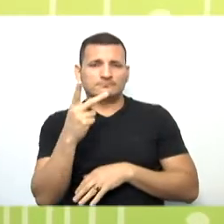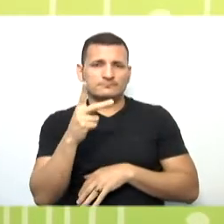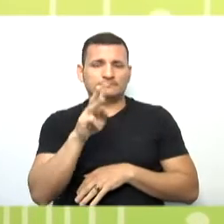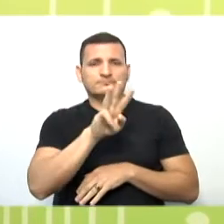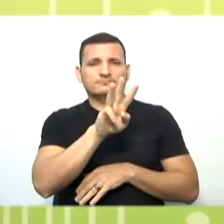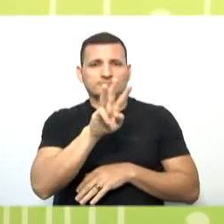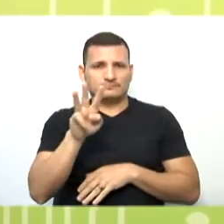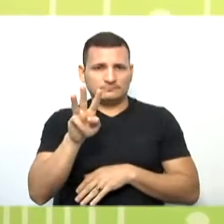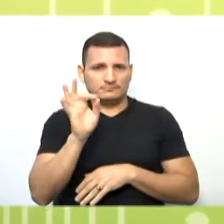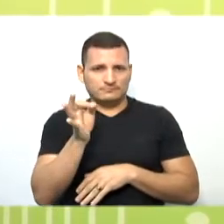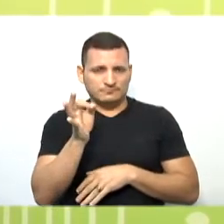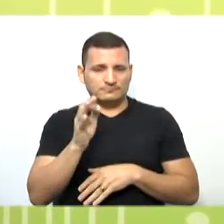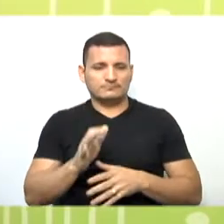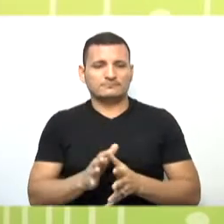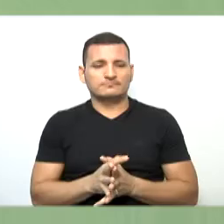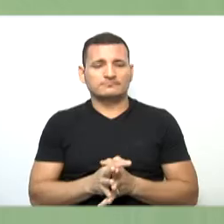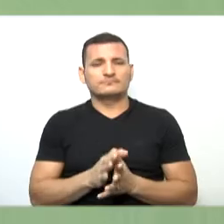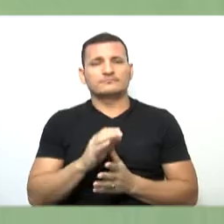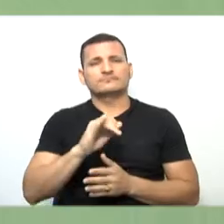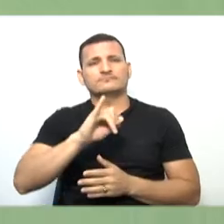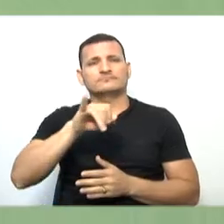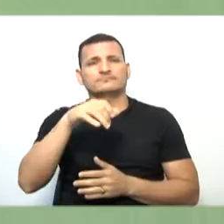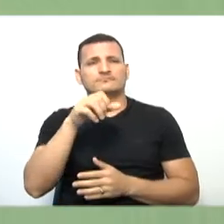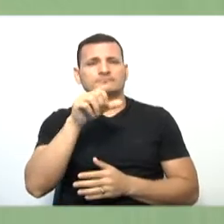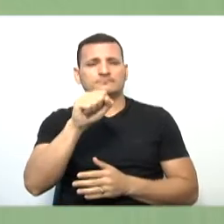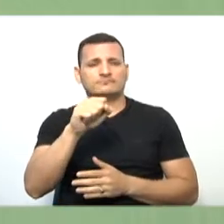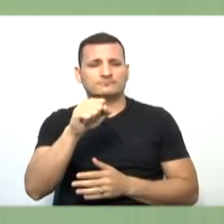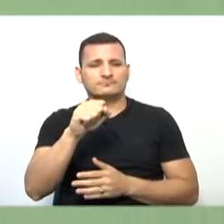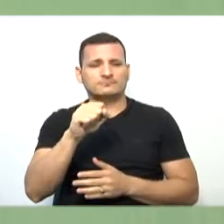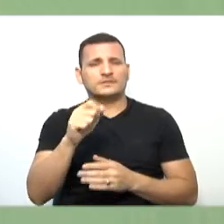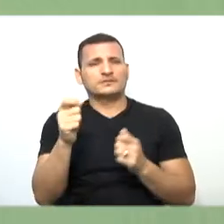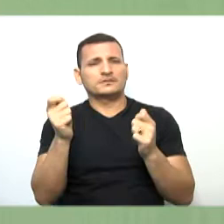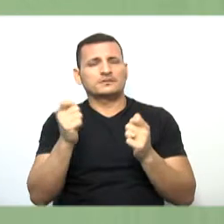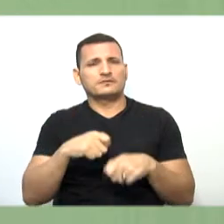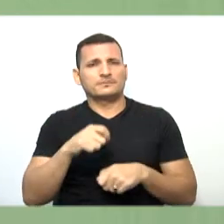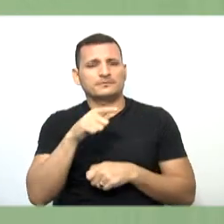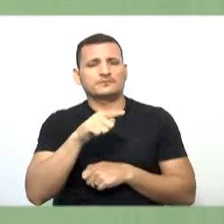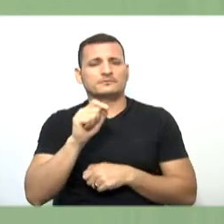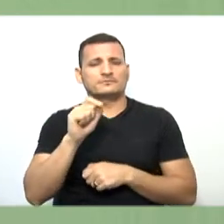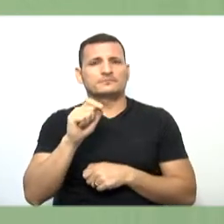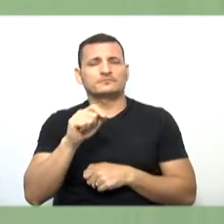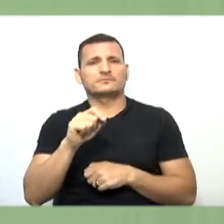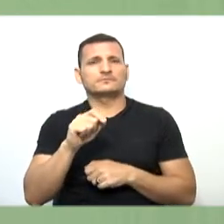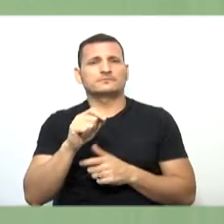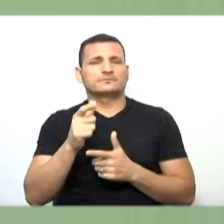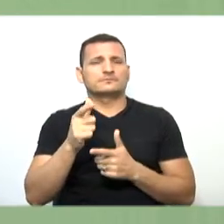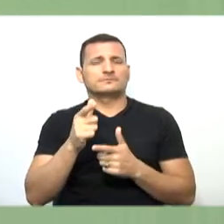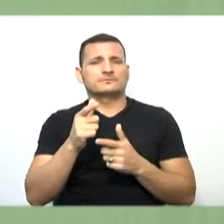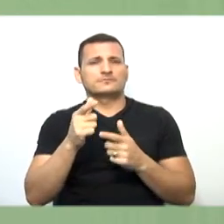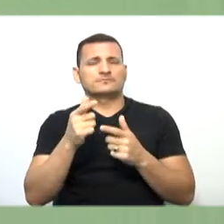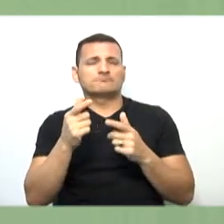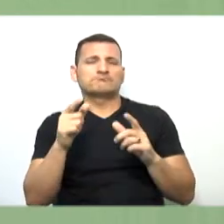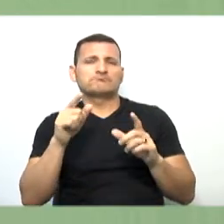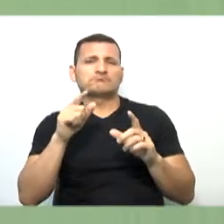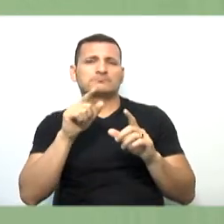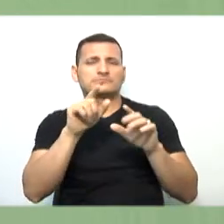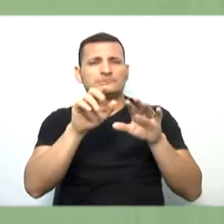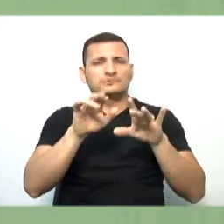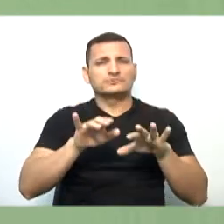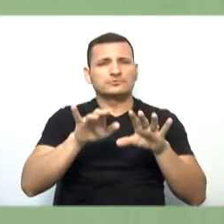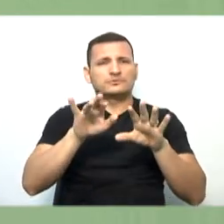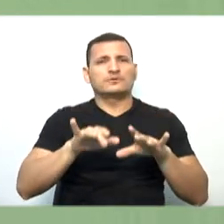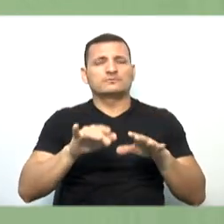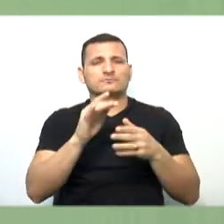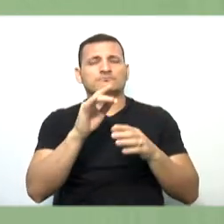página, tá? Então aqui, JavaScript é capaz de acessar os campos e valores digitados